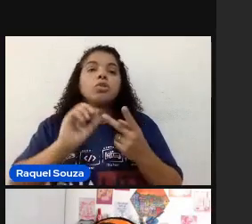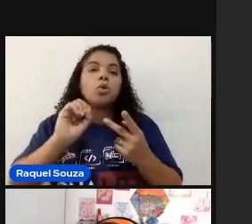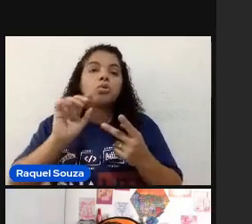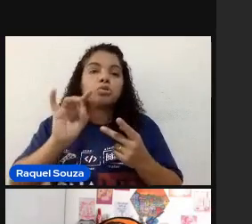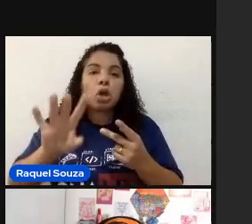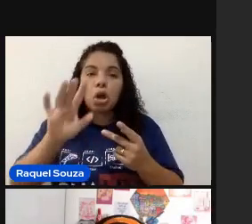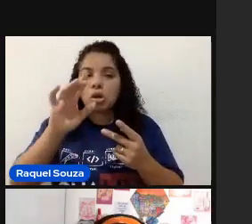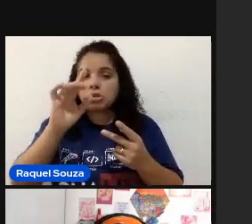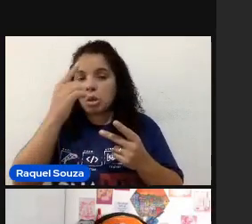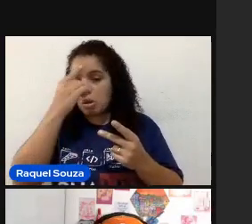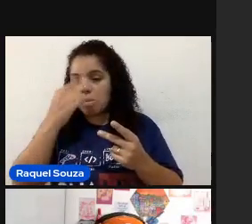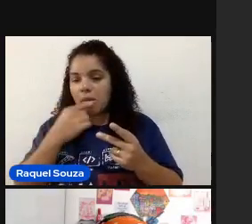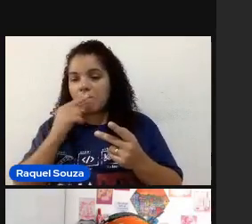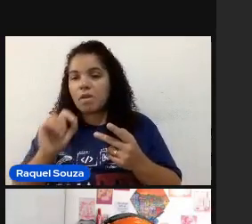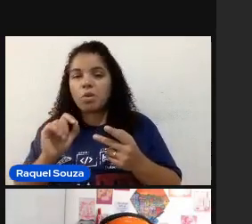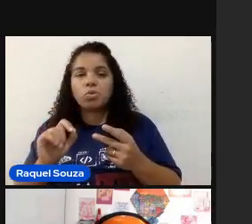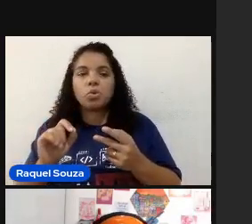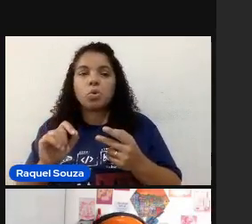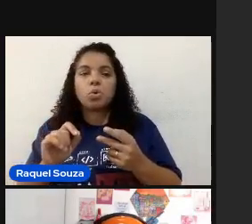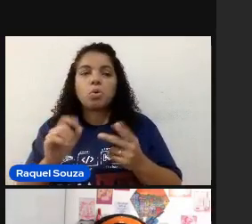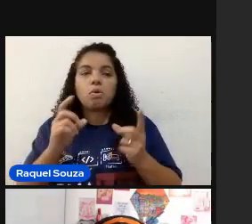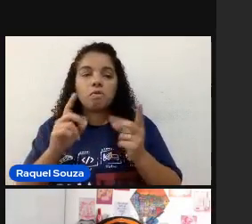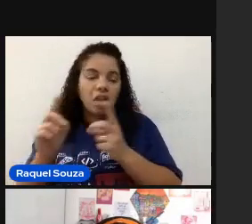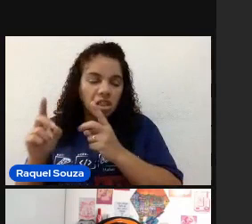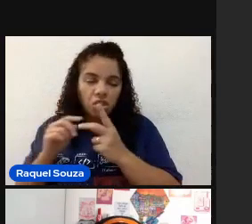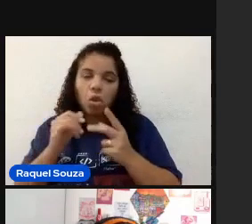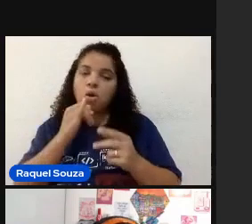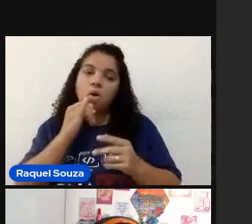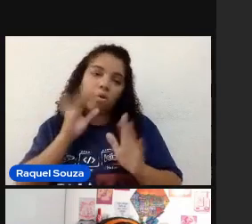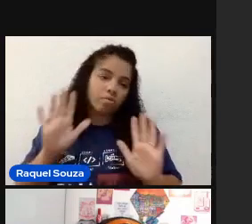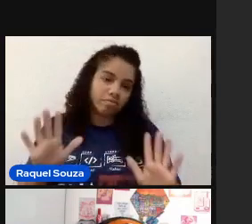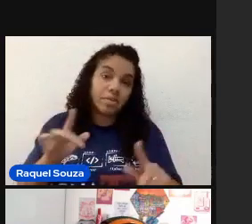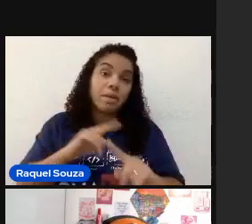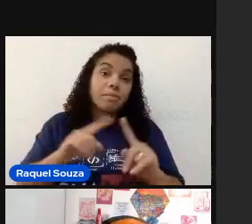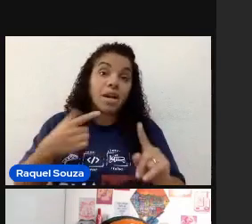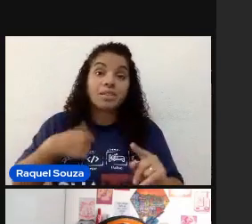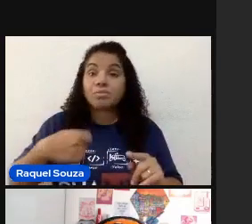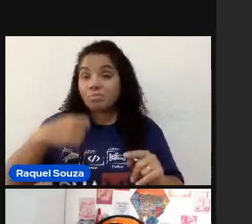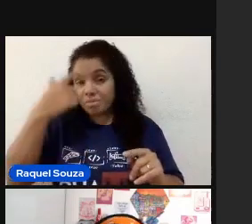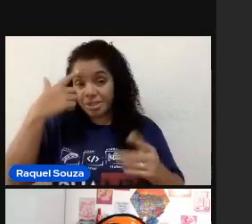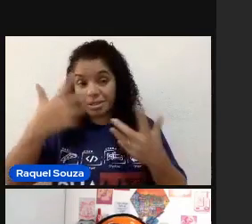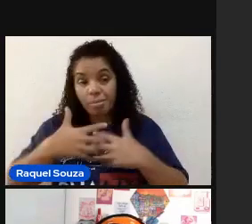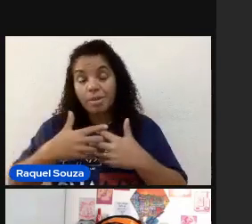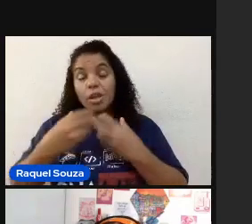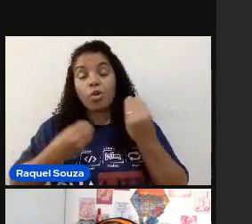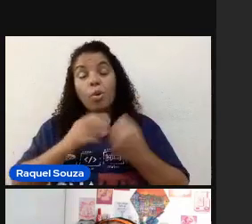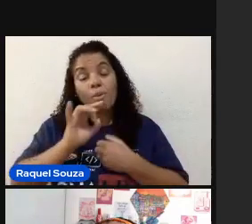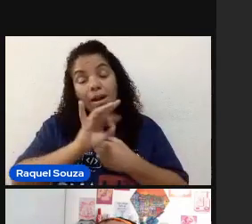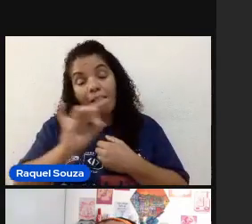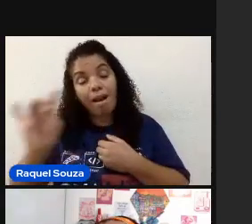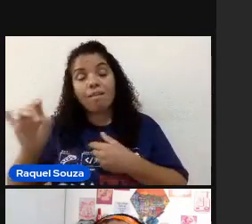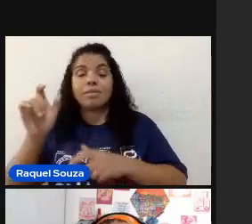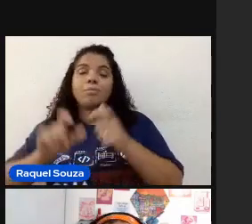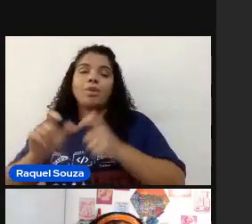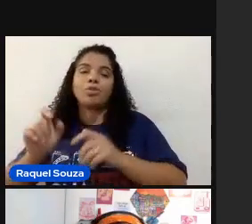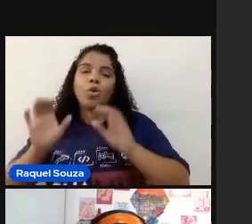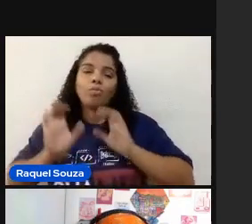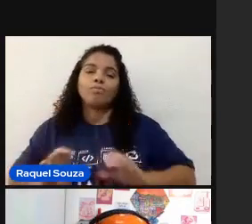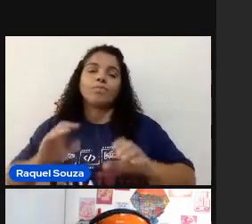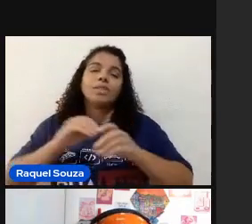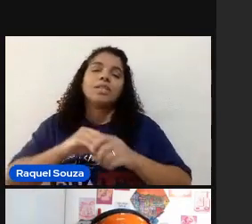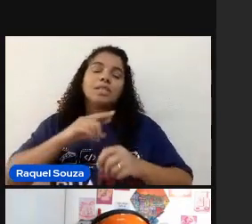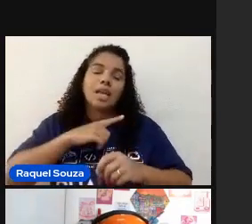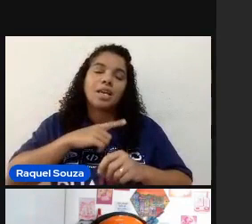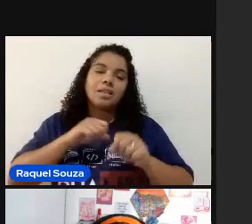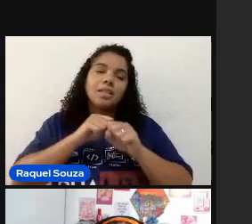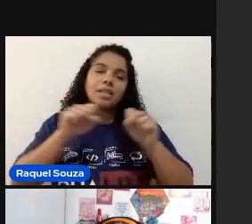perfil do vendedor, por exemplo, mas eu tenho que pensar como cada uma dessas pessoas se comportam dentro desse sistema